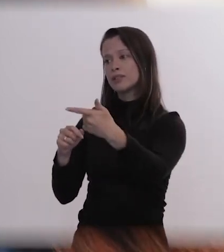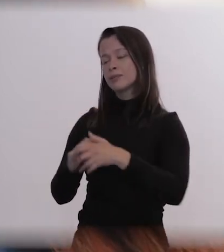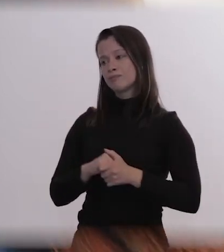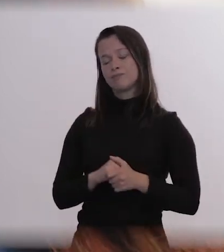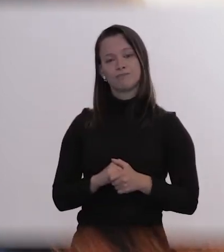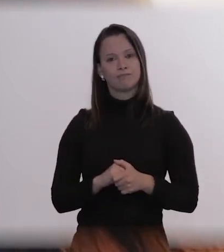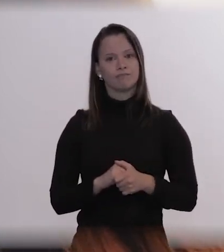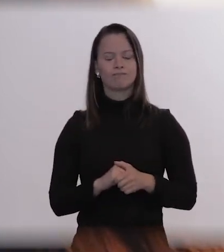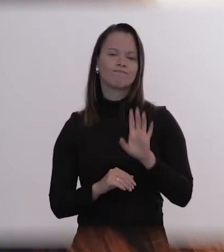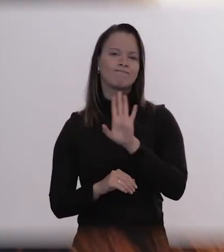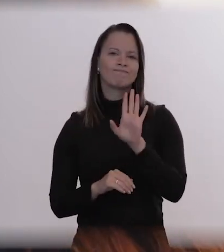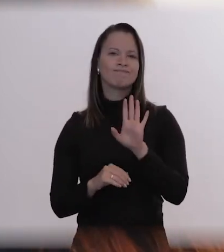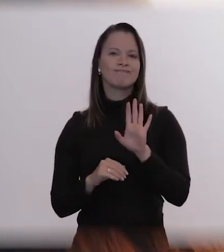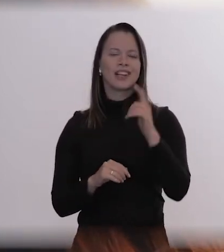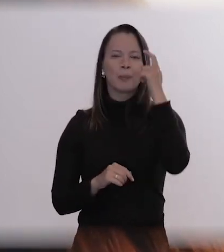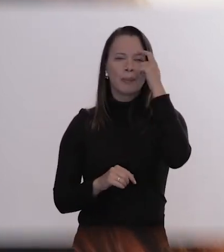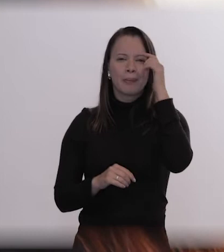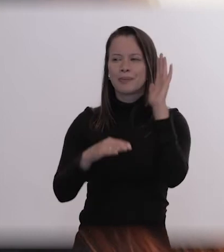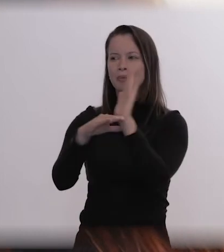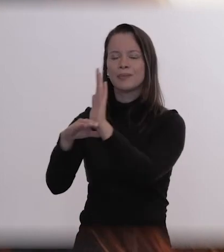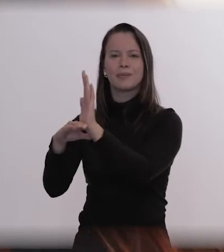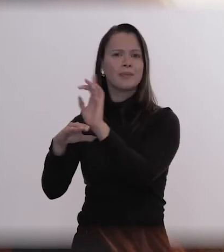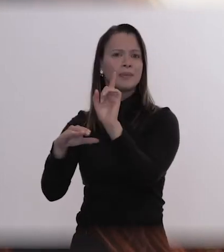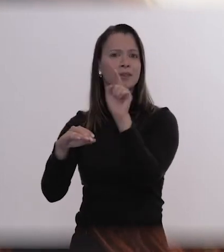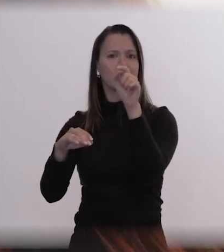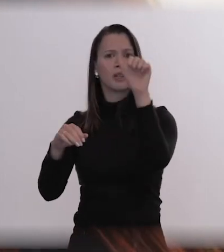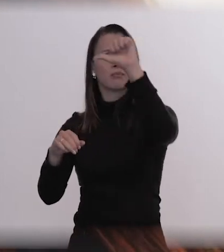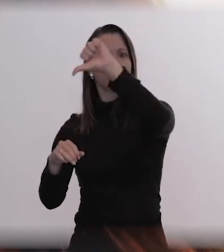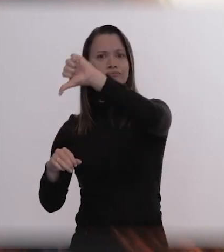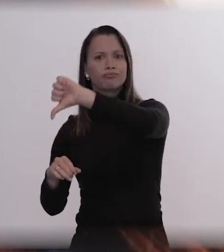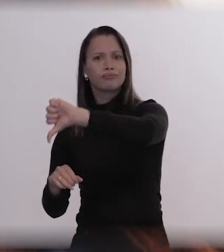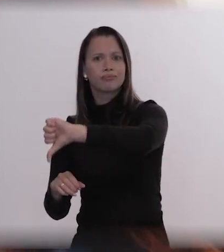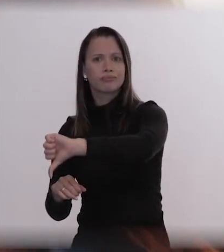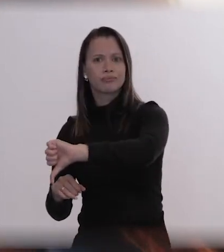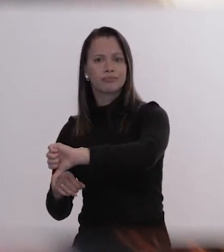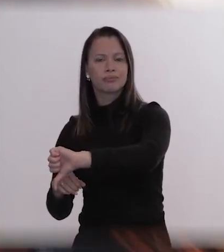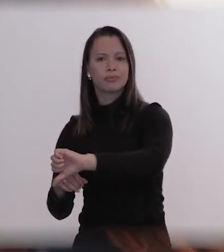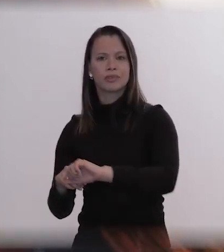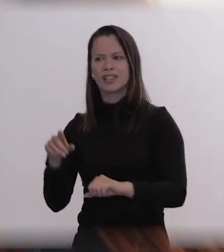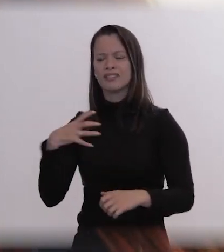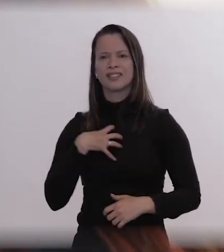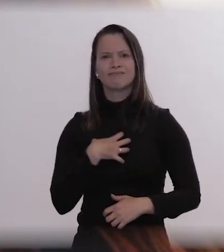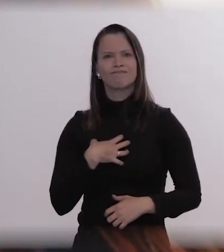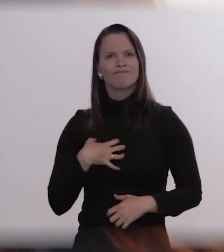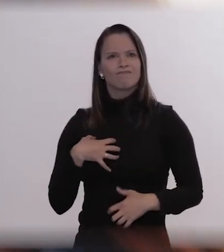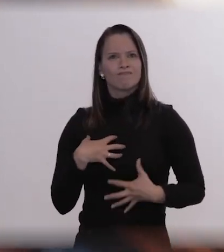Porque quando você achar que você está ajudando, você está afundando mais aquele vazio que ela